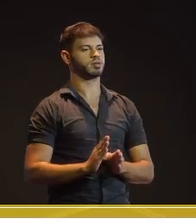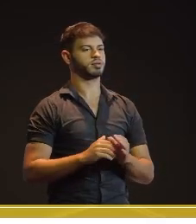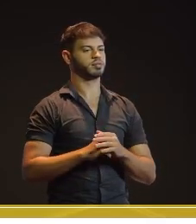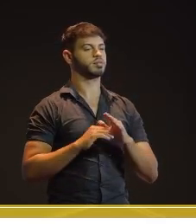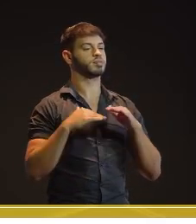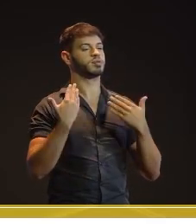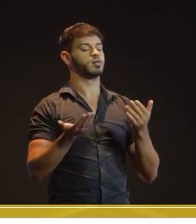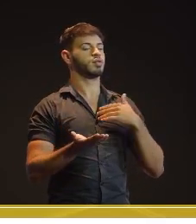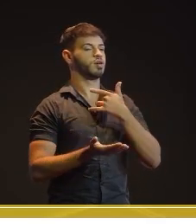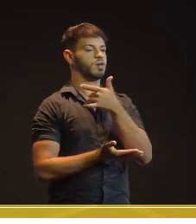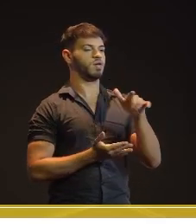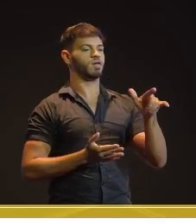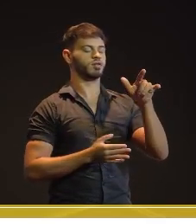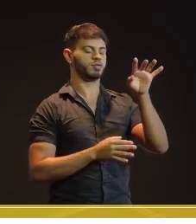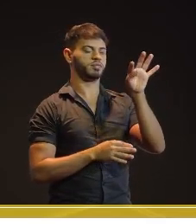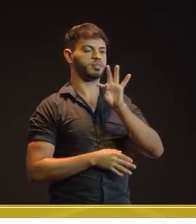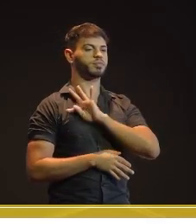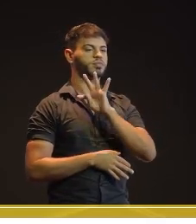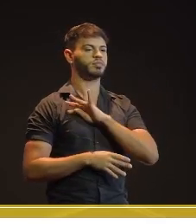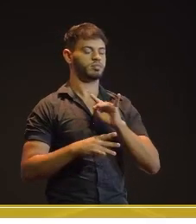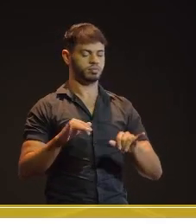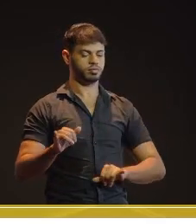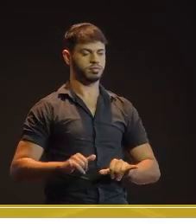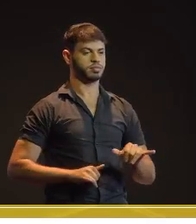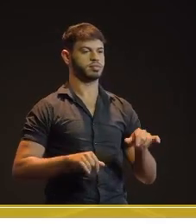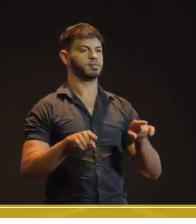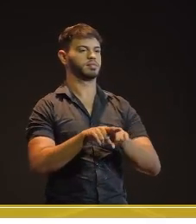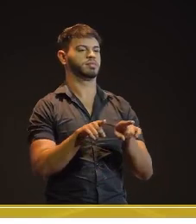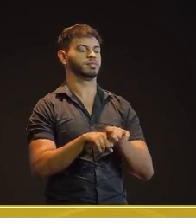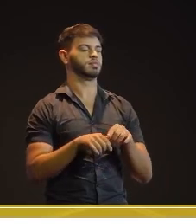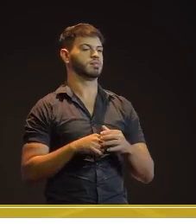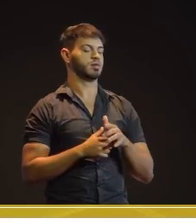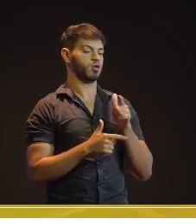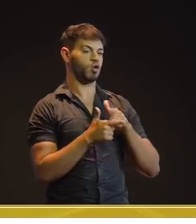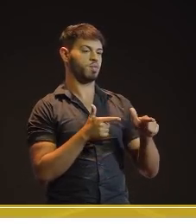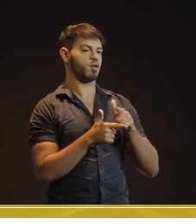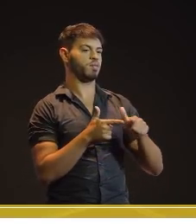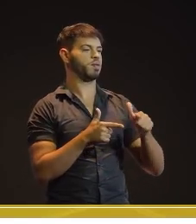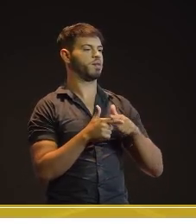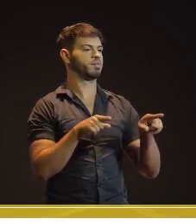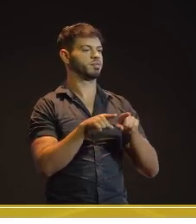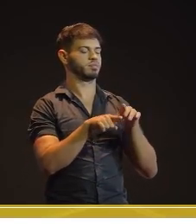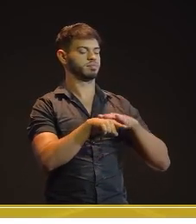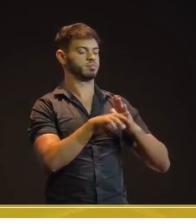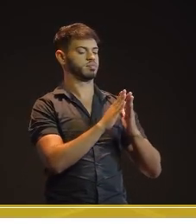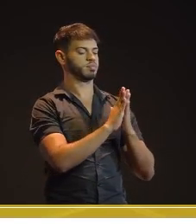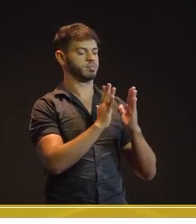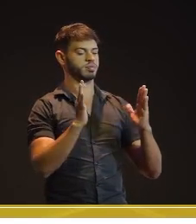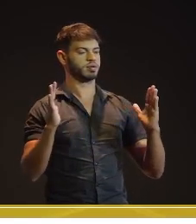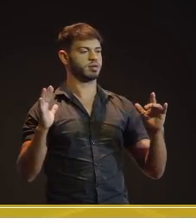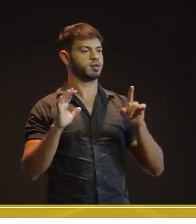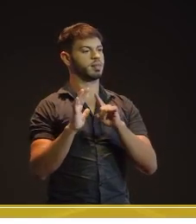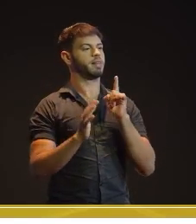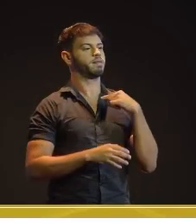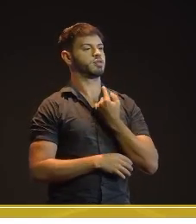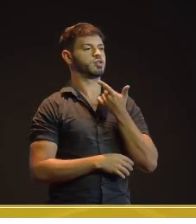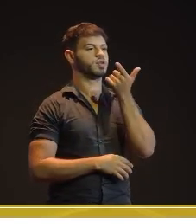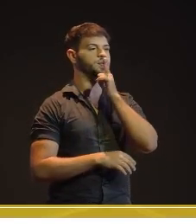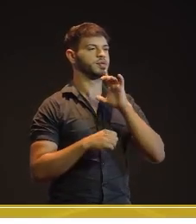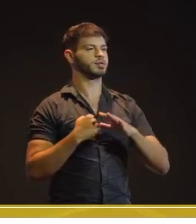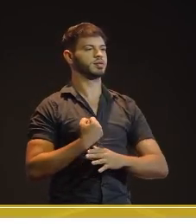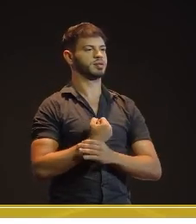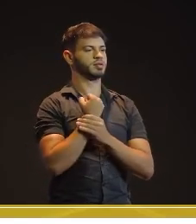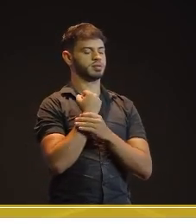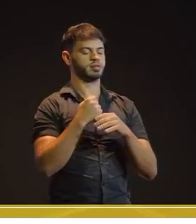outras tecnologias de módulos que sofrem menos com microfissuras, com problemas de longo prazo, para a gente conseguir assegurar